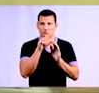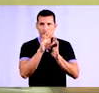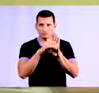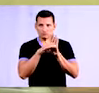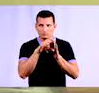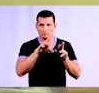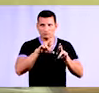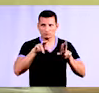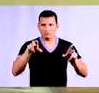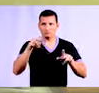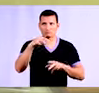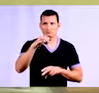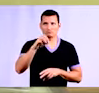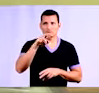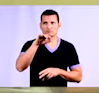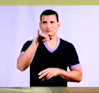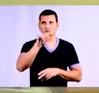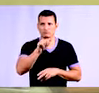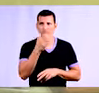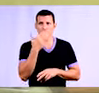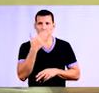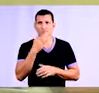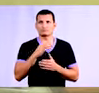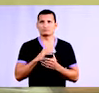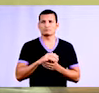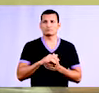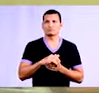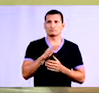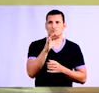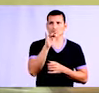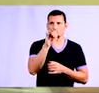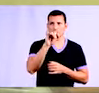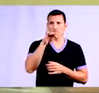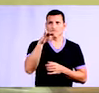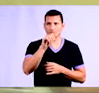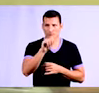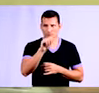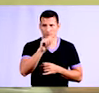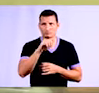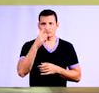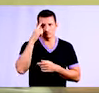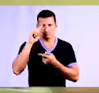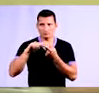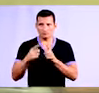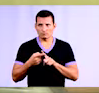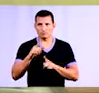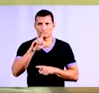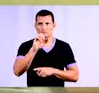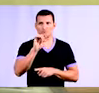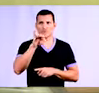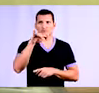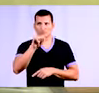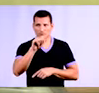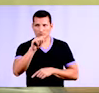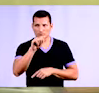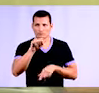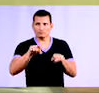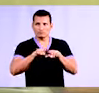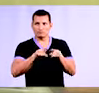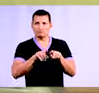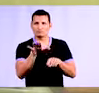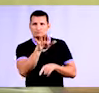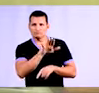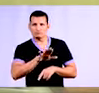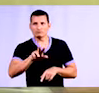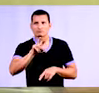memória que a professora falou. Nós vamos estudar a memória física, a memória lógica e a memória virtual. Portanto, preste